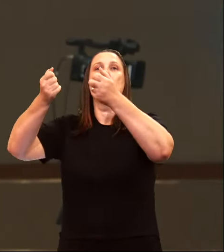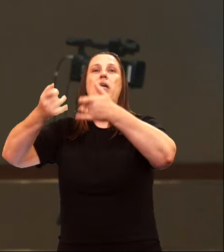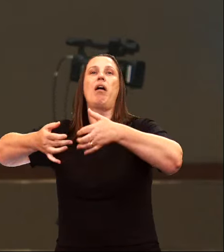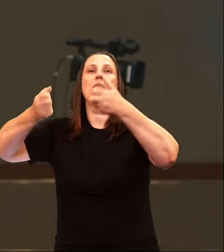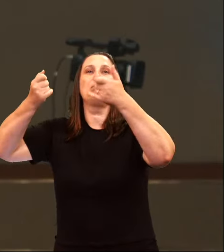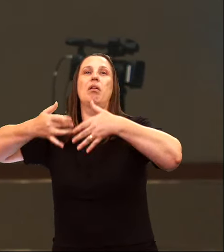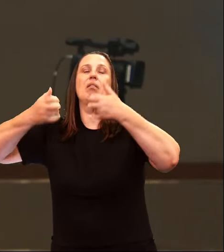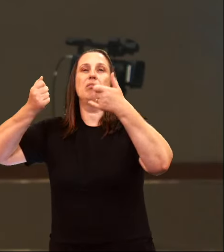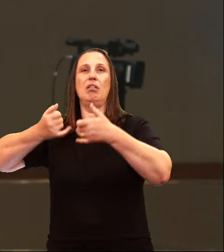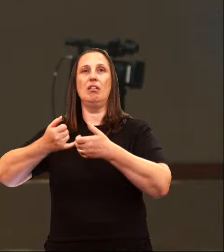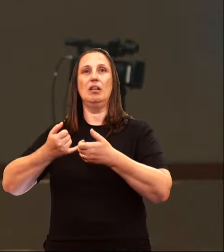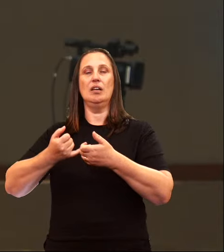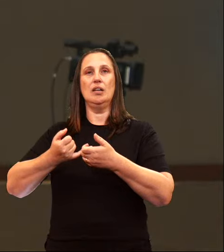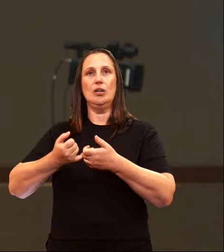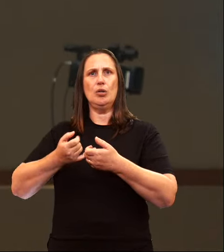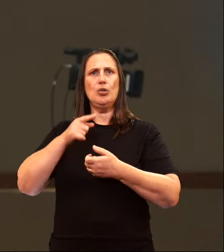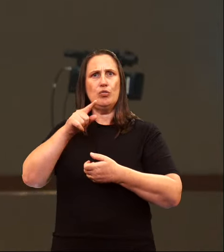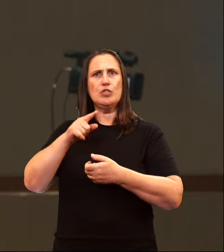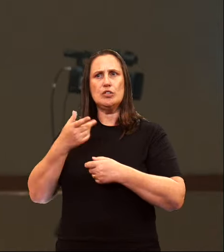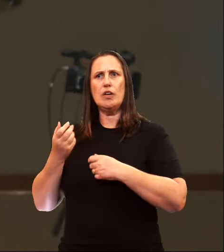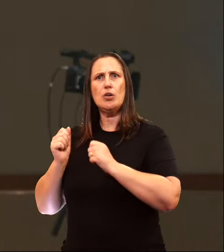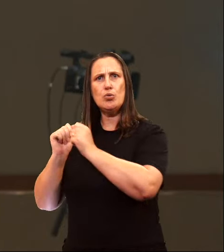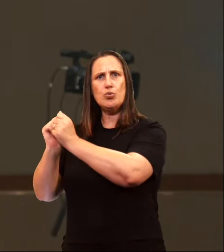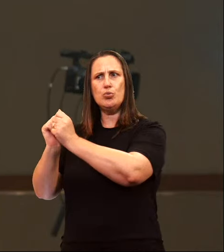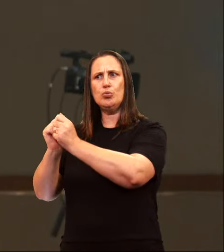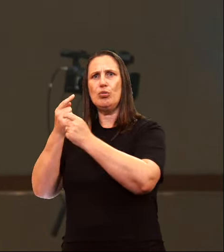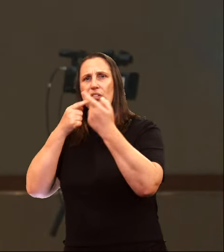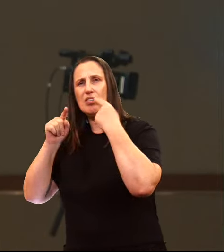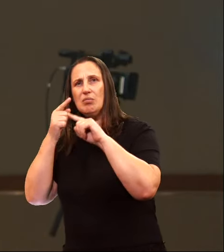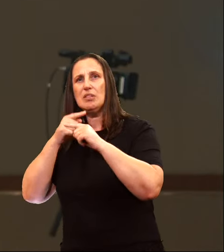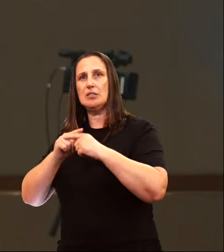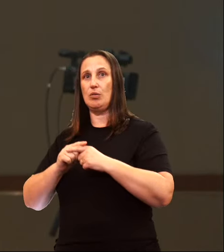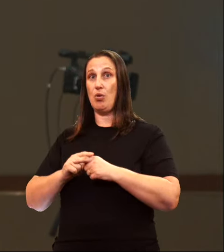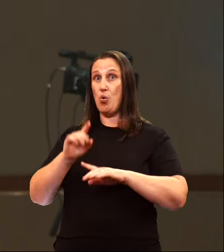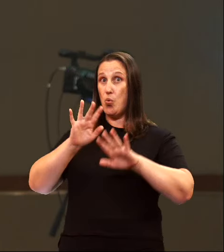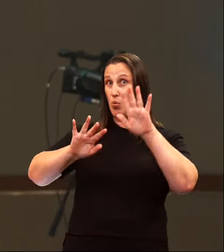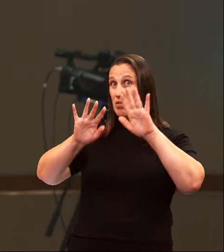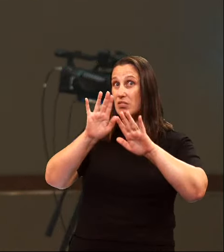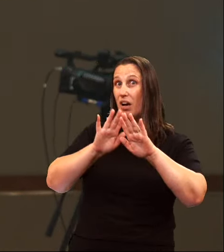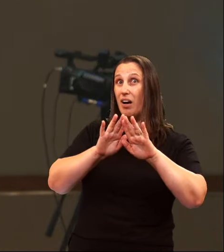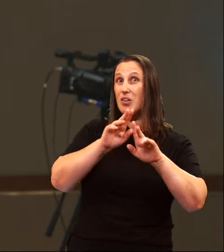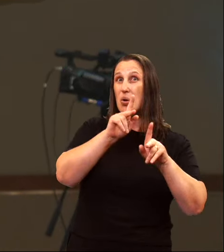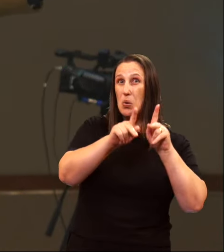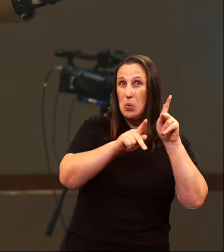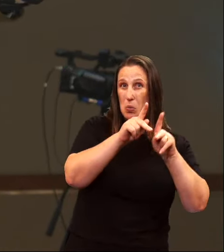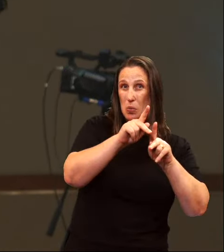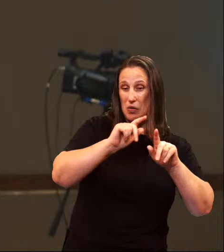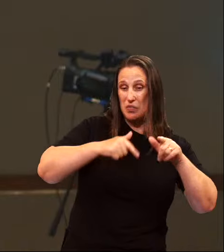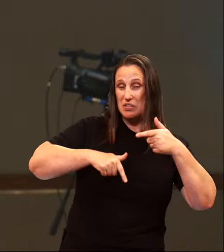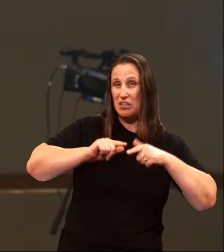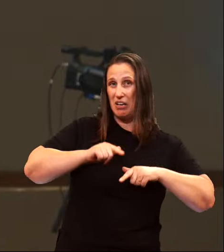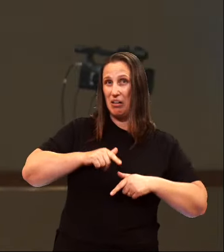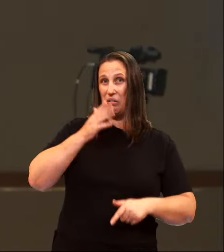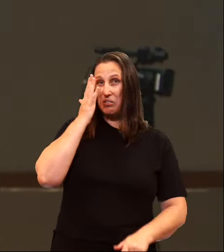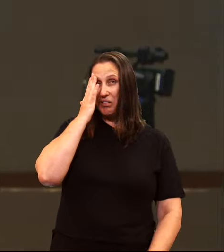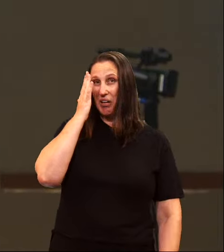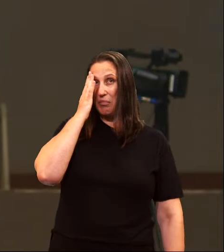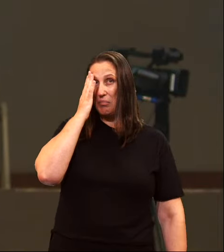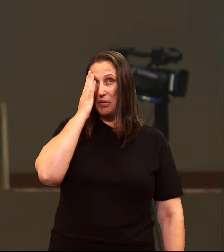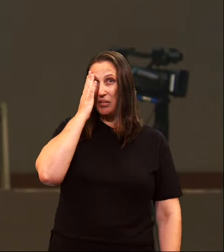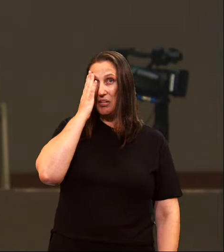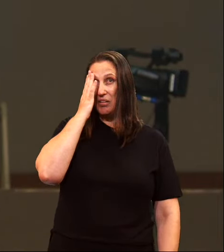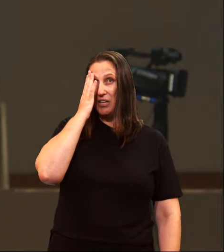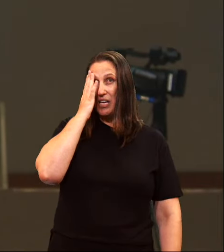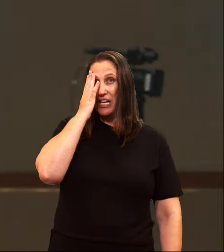junto. Cuidado. Olha o que aconteceu com o povo de Israel. Aquela geração